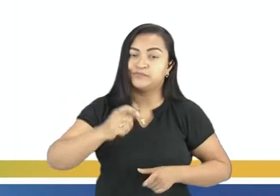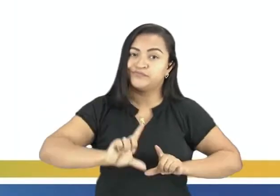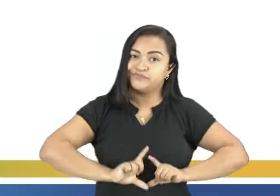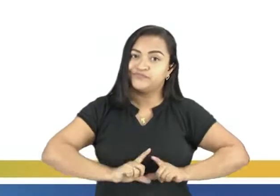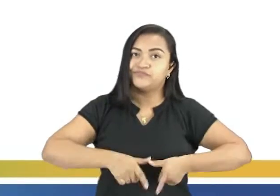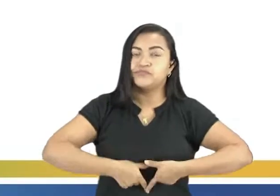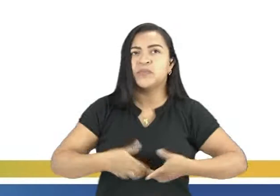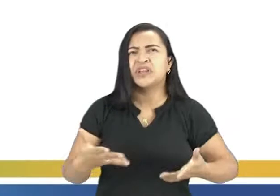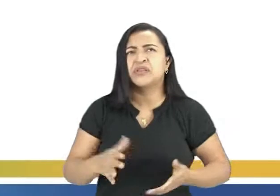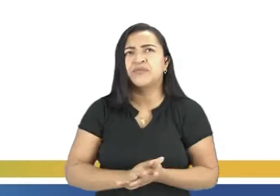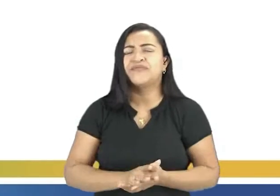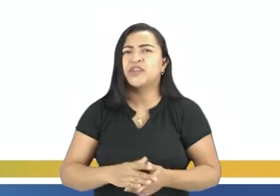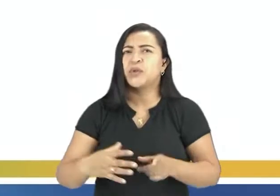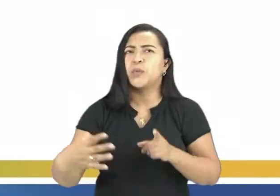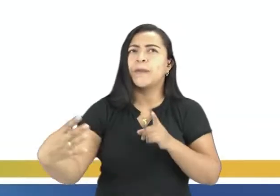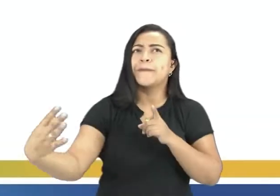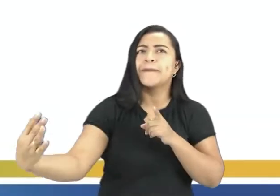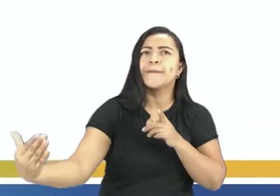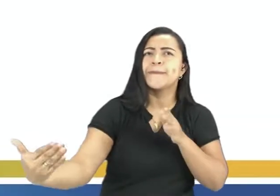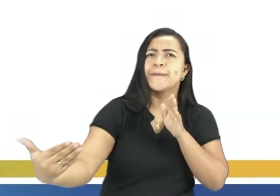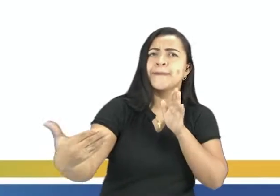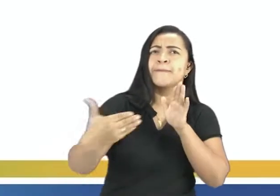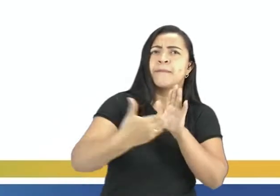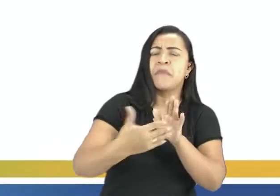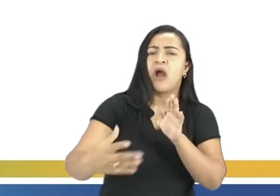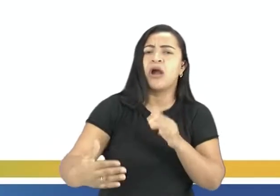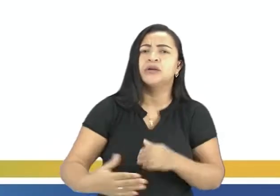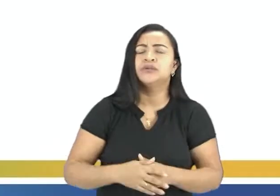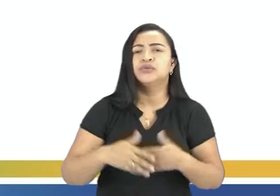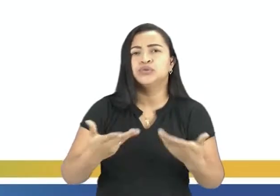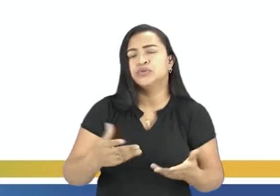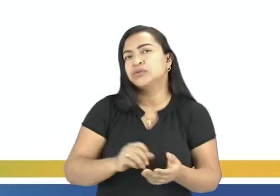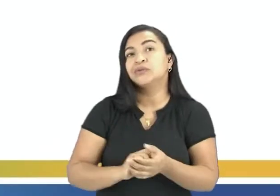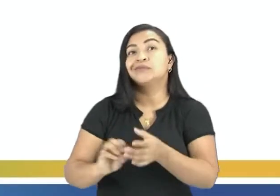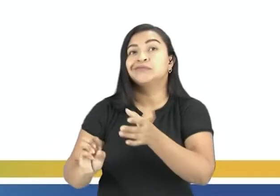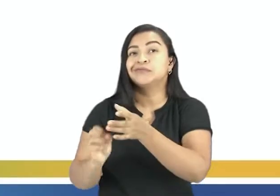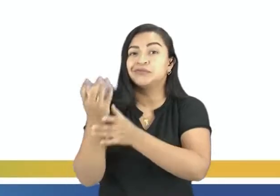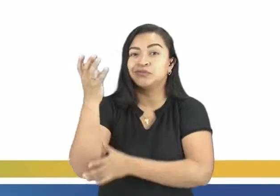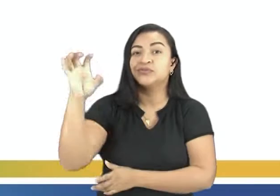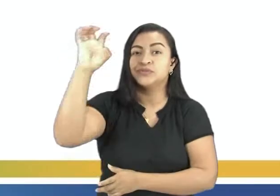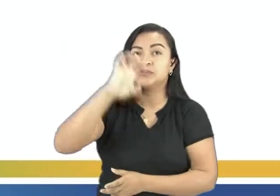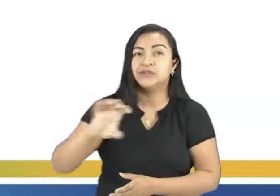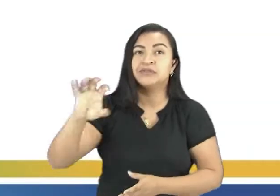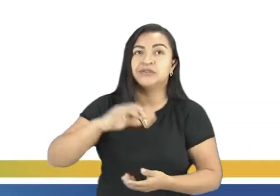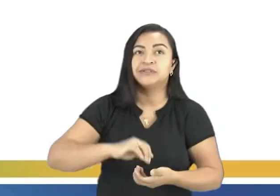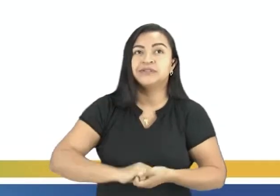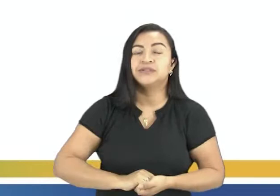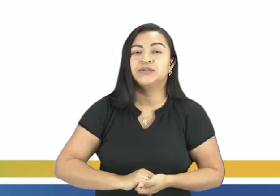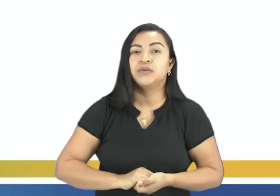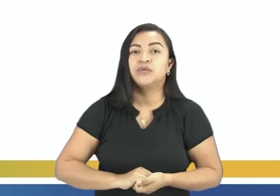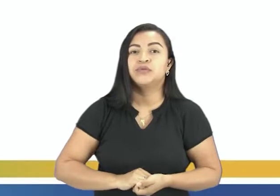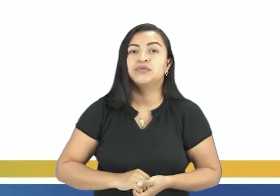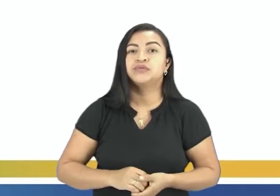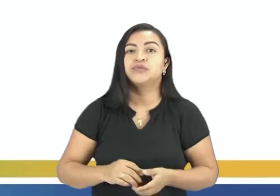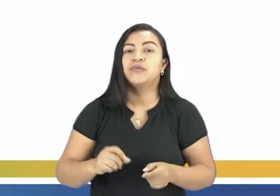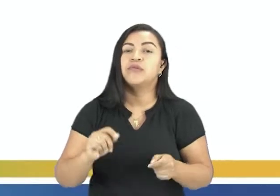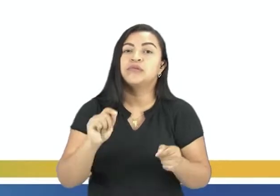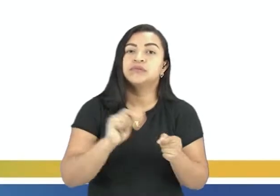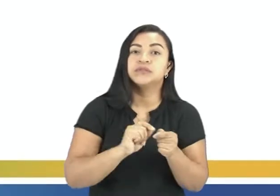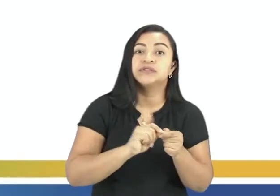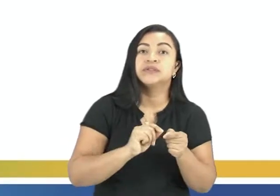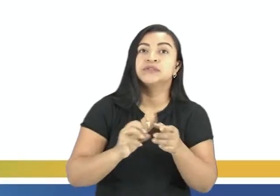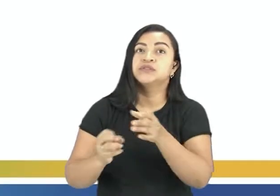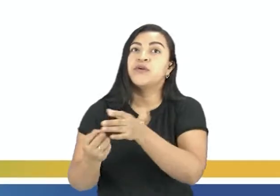os impactos diretos para a criação desse Estado-nação, aonde vão acordar,